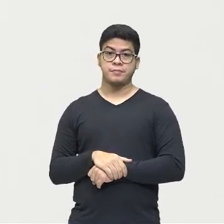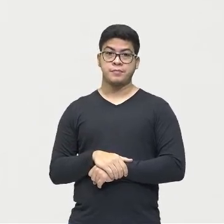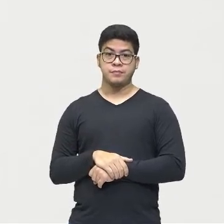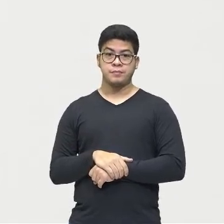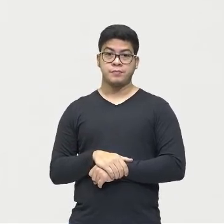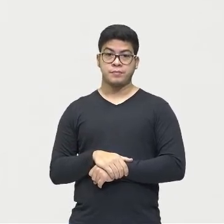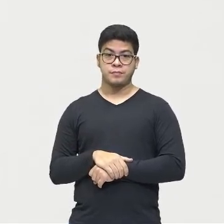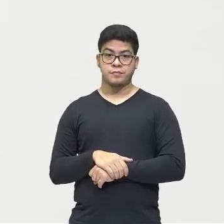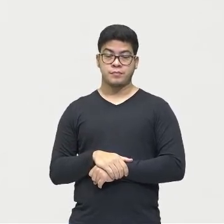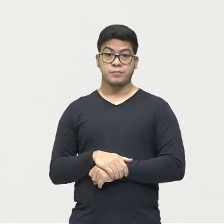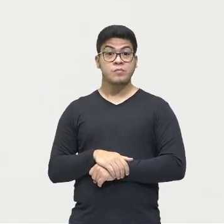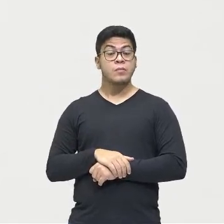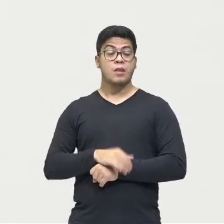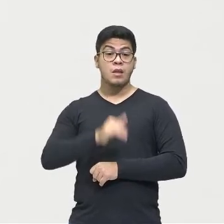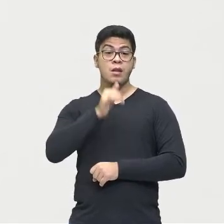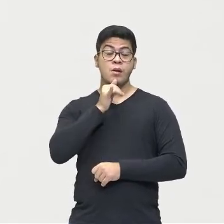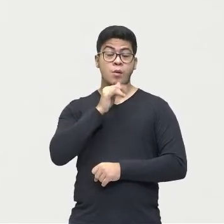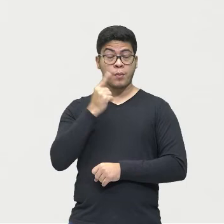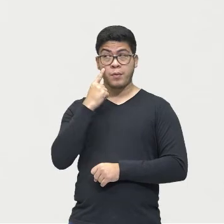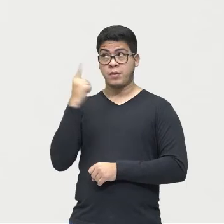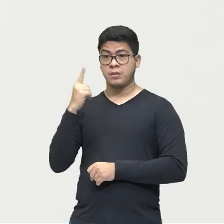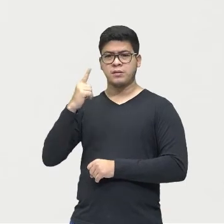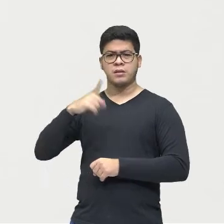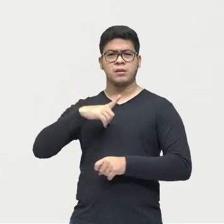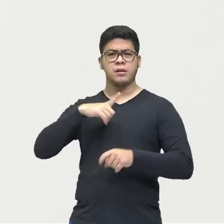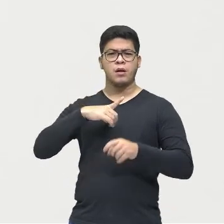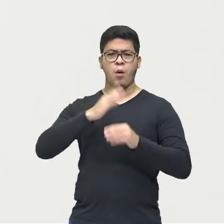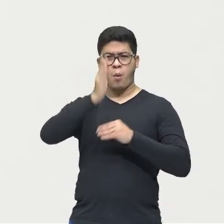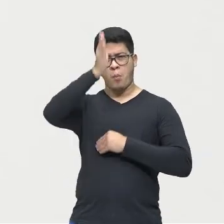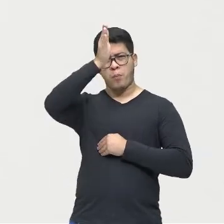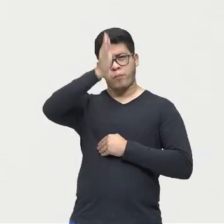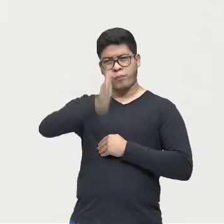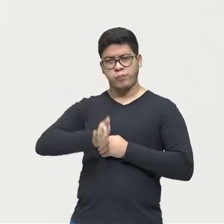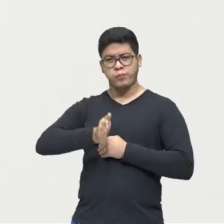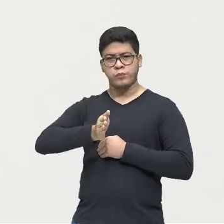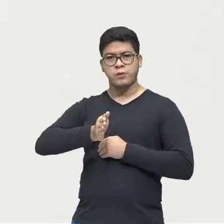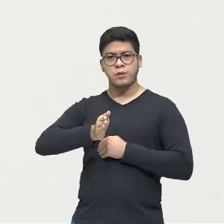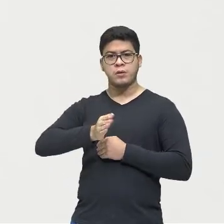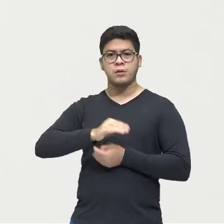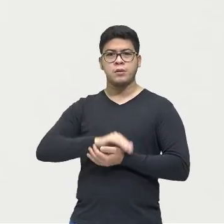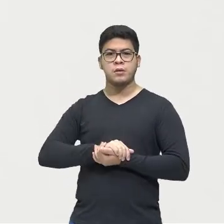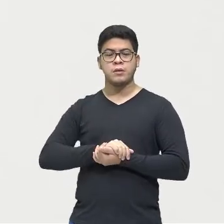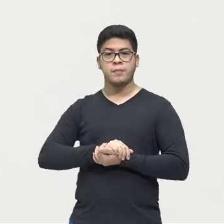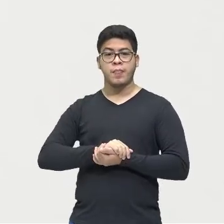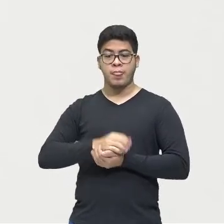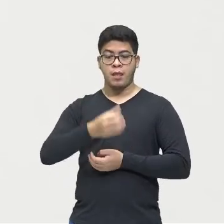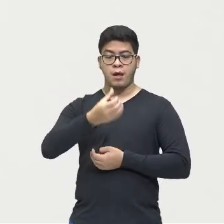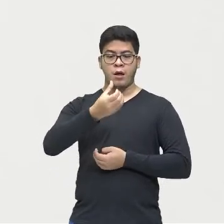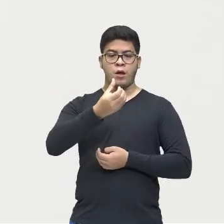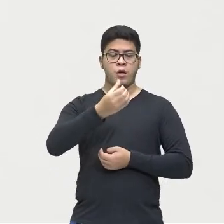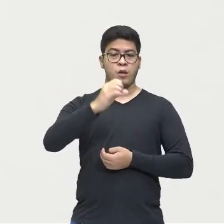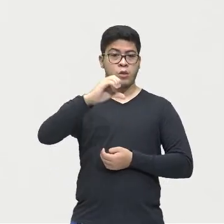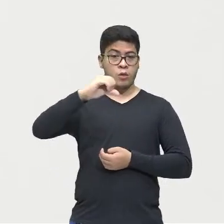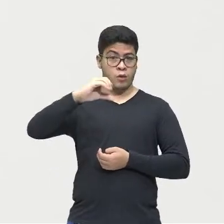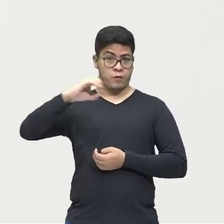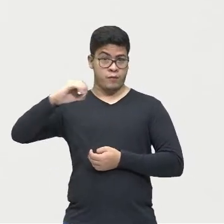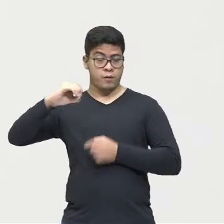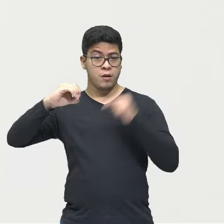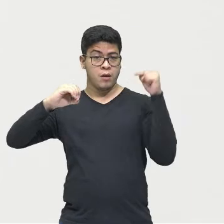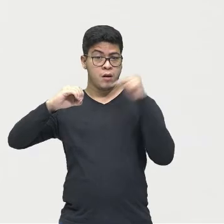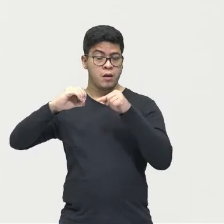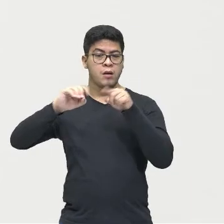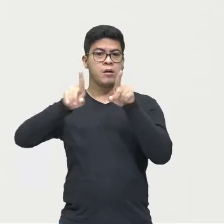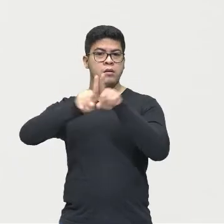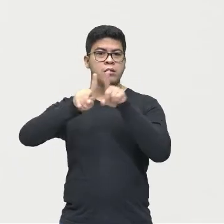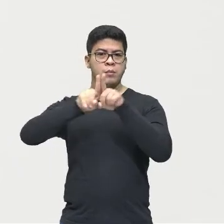exatamente 20 graus. Elas são ortogonais entre si, então estão formando ângulos de 90 graus. Dividem o losango no